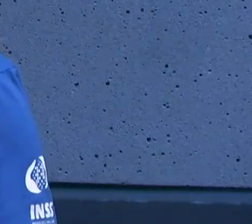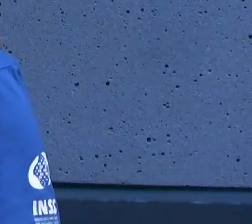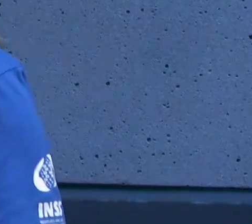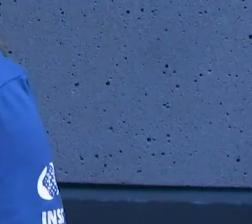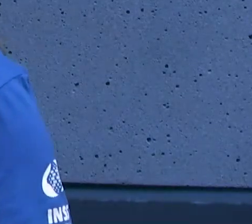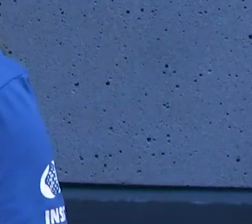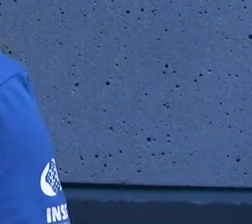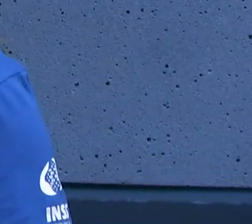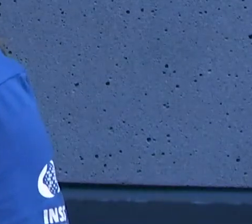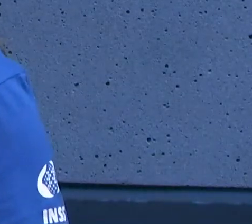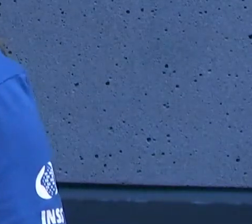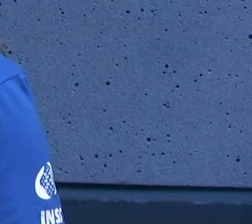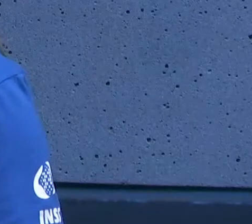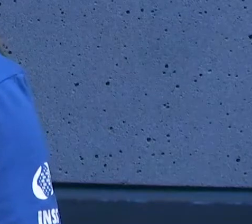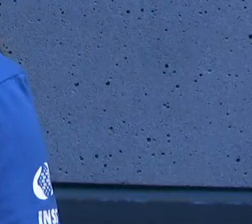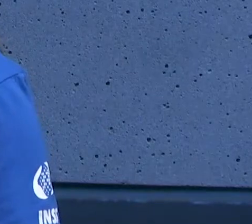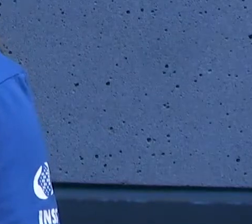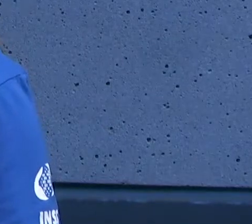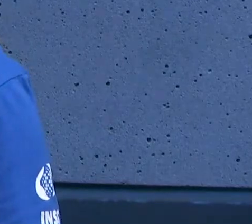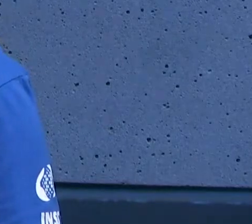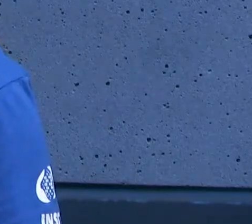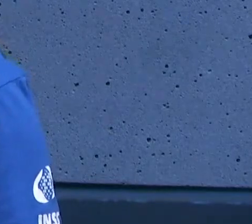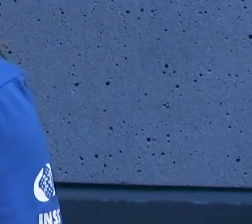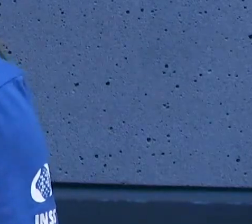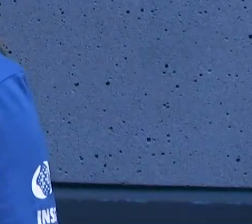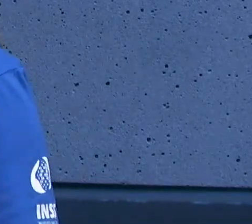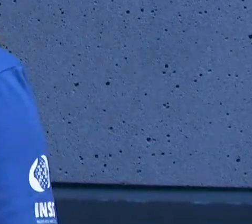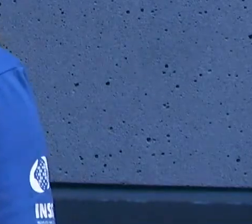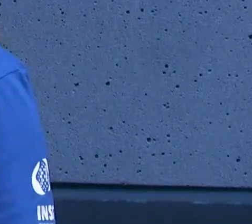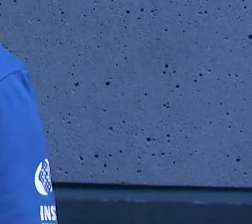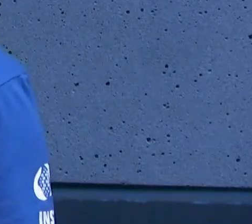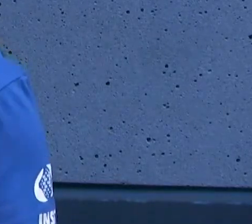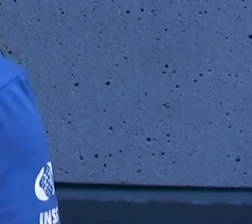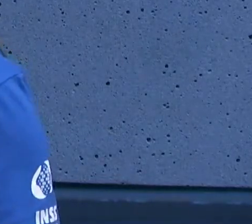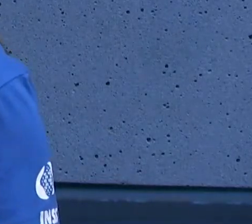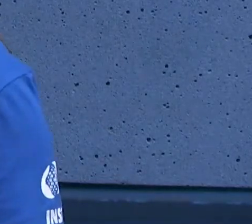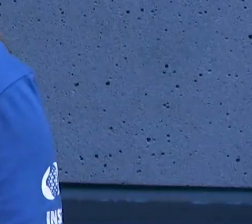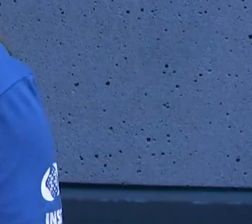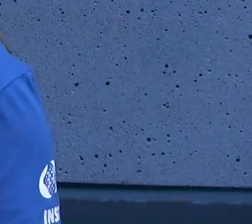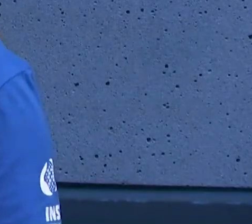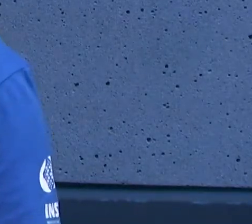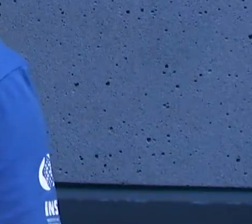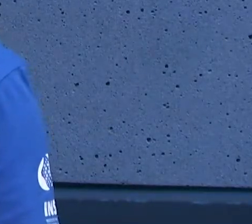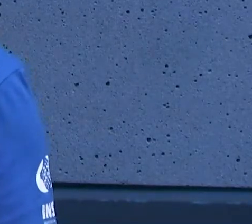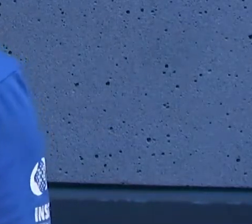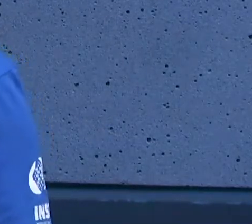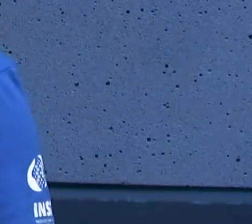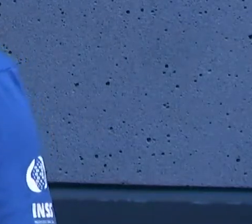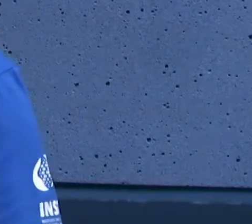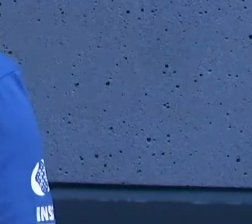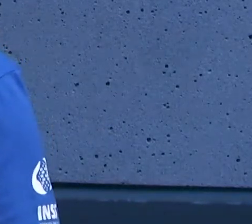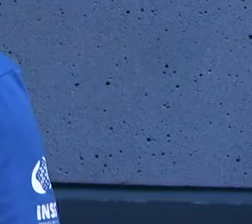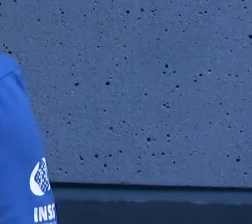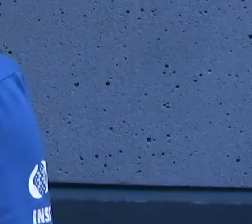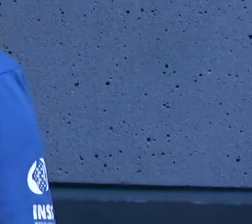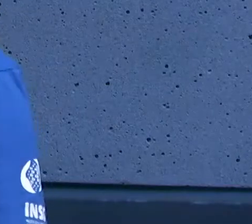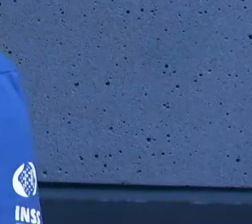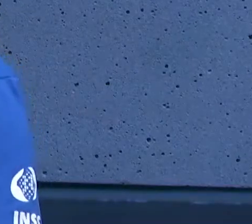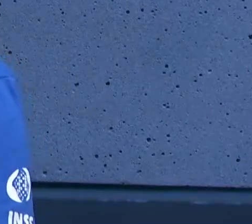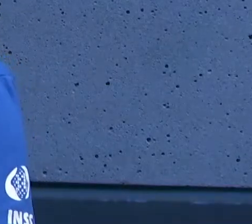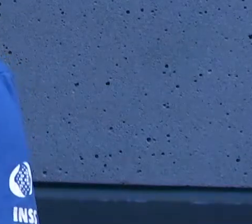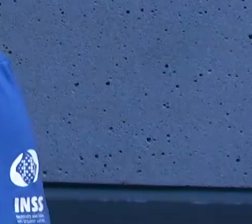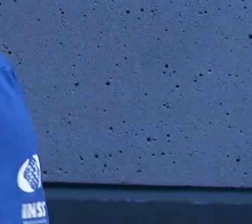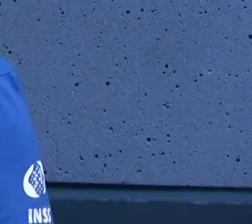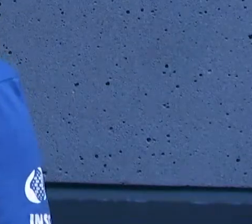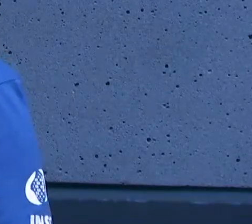CNIS, simular o tempo de contribuição, requerer benefícios, aposentadoria, carta de concessão. Então,